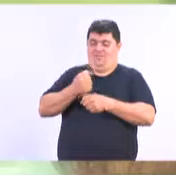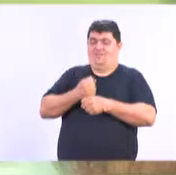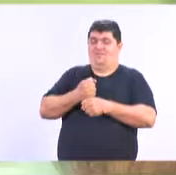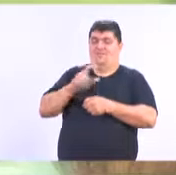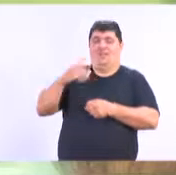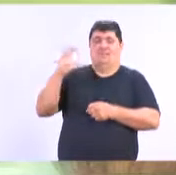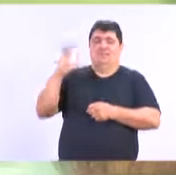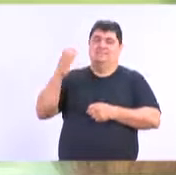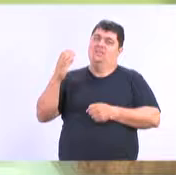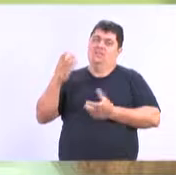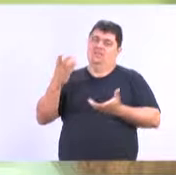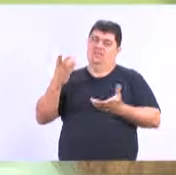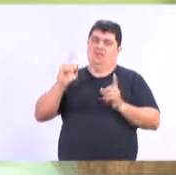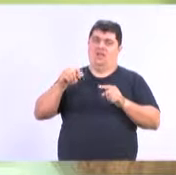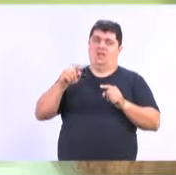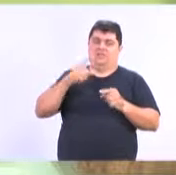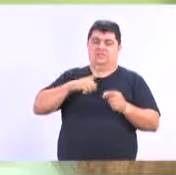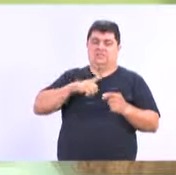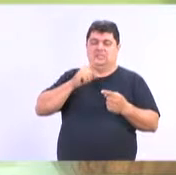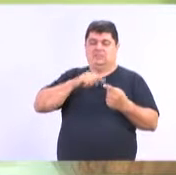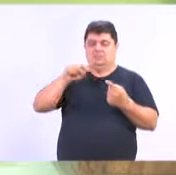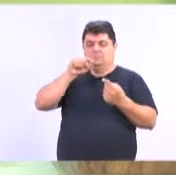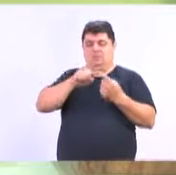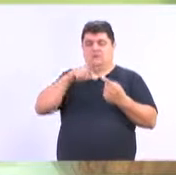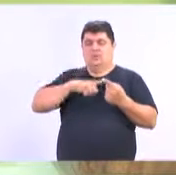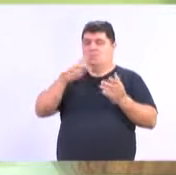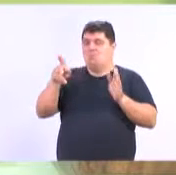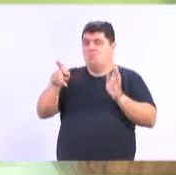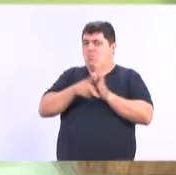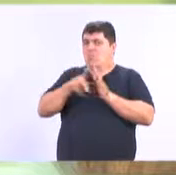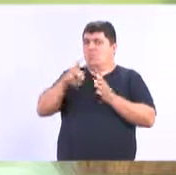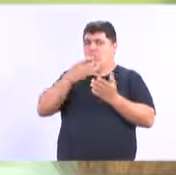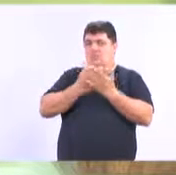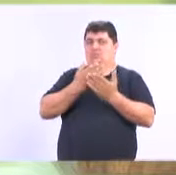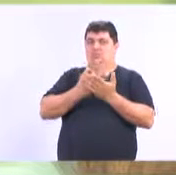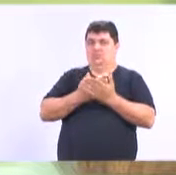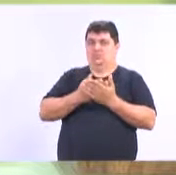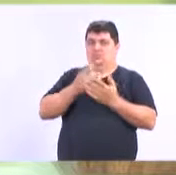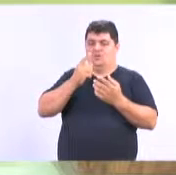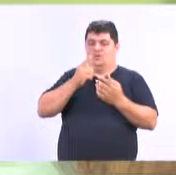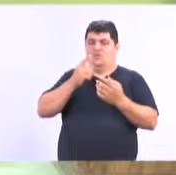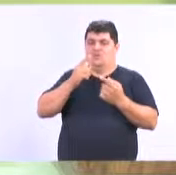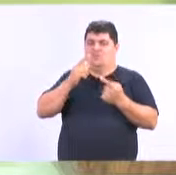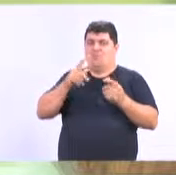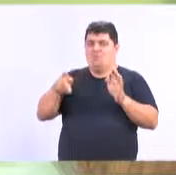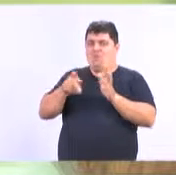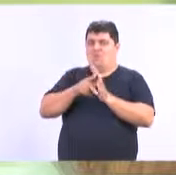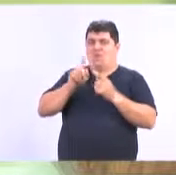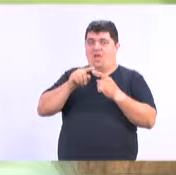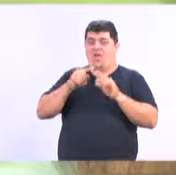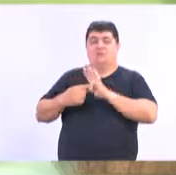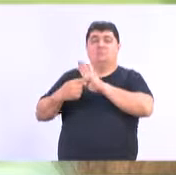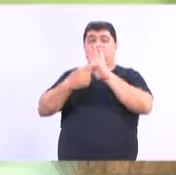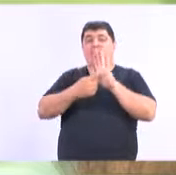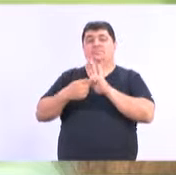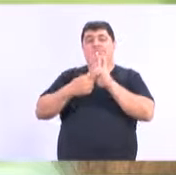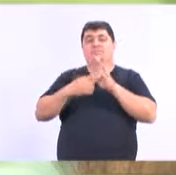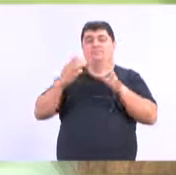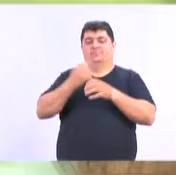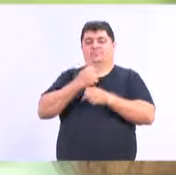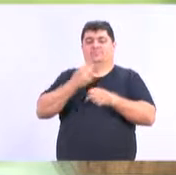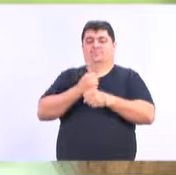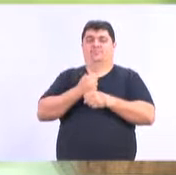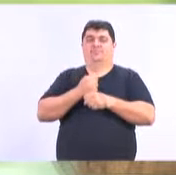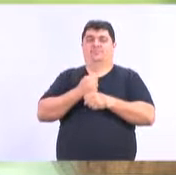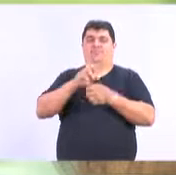uma ciência, né? Porque ela tem um objeto próprio de estudo. Então, o fruto da contabilidade são as demonstrações contábeis.